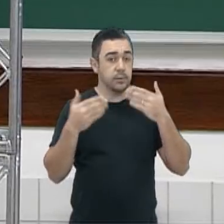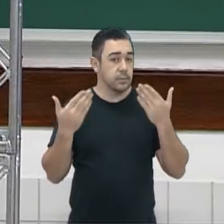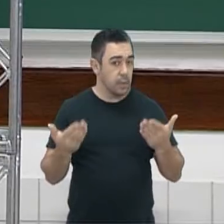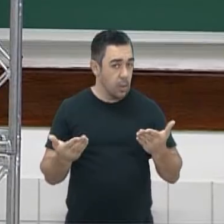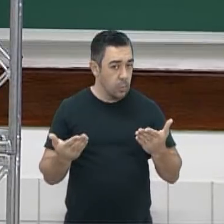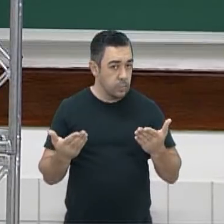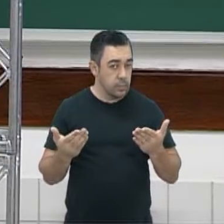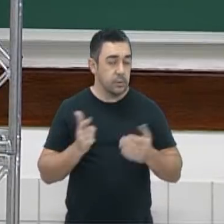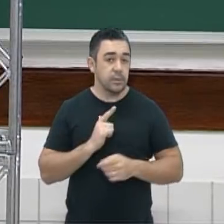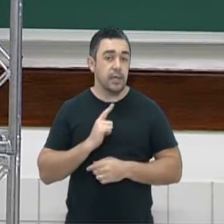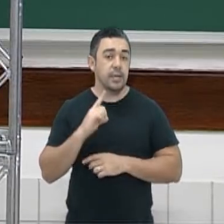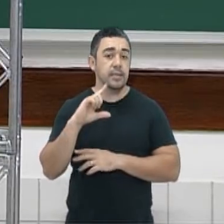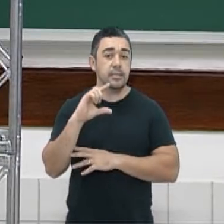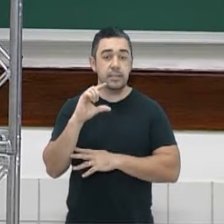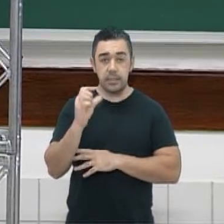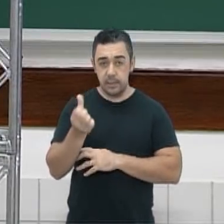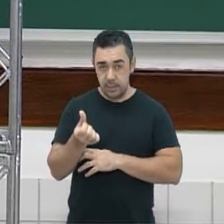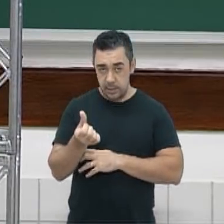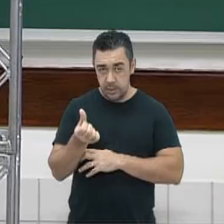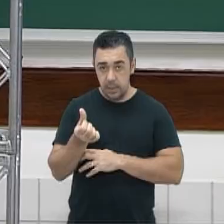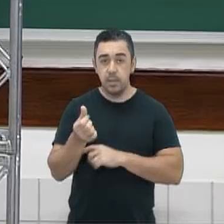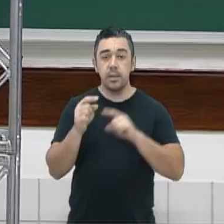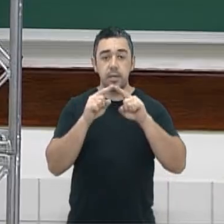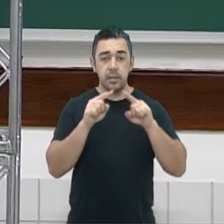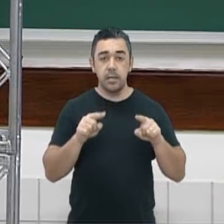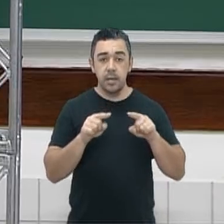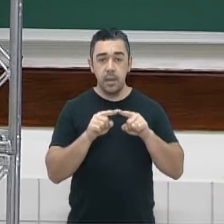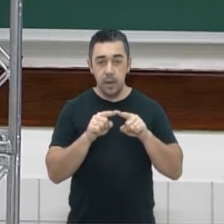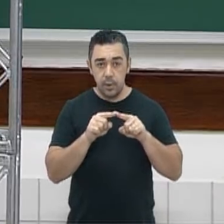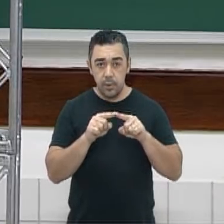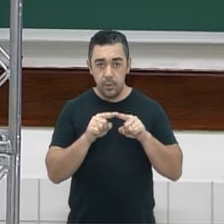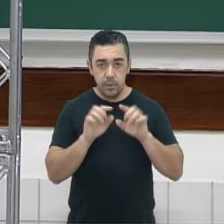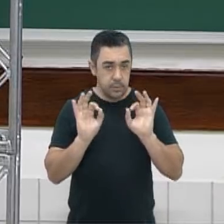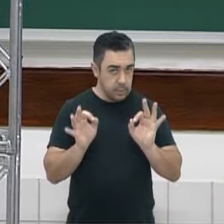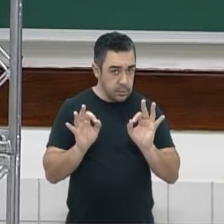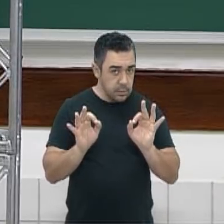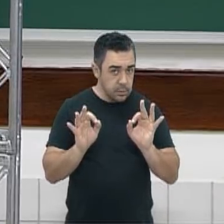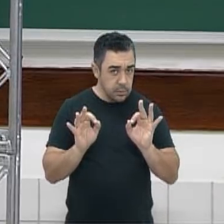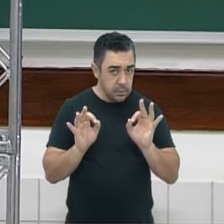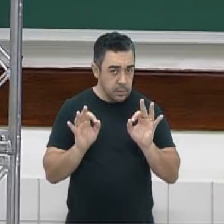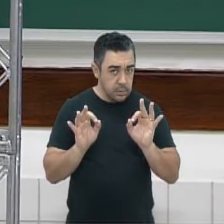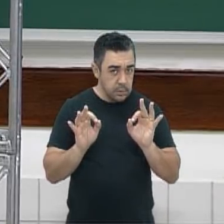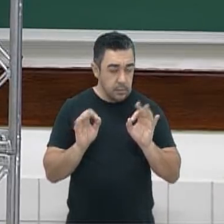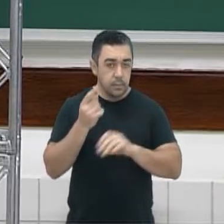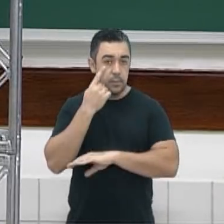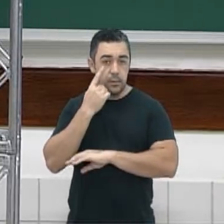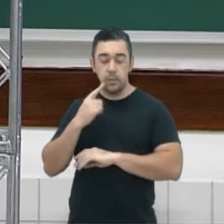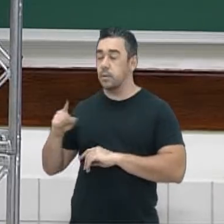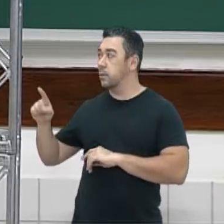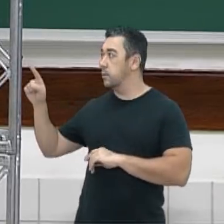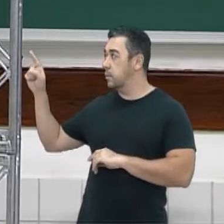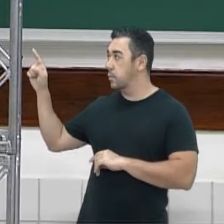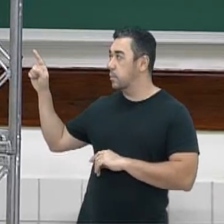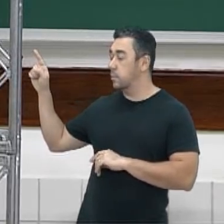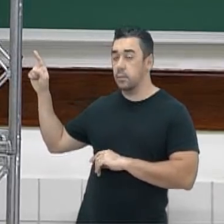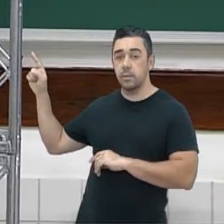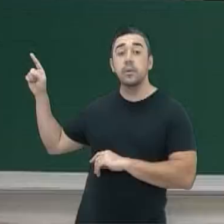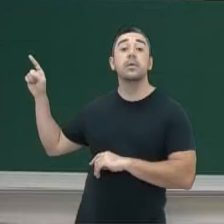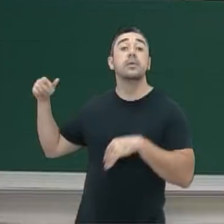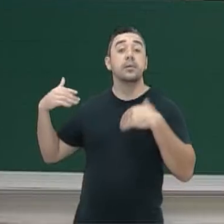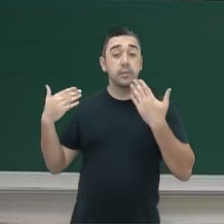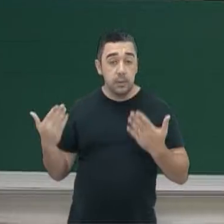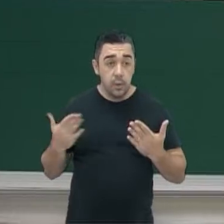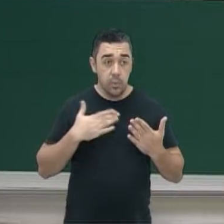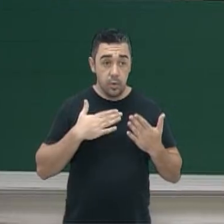ter? 16 triângulos menores, não é isso? Olha lá, então quer dizer que o